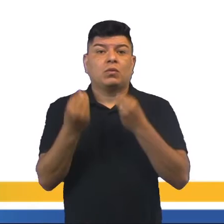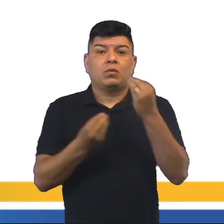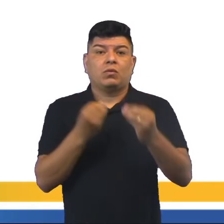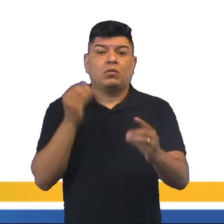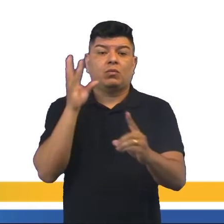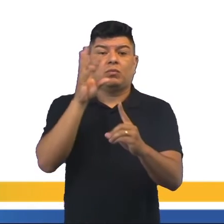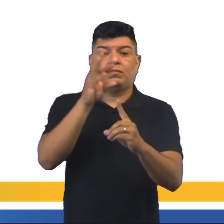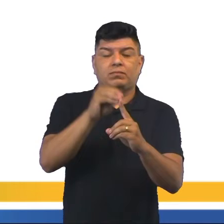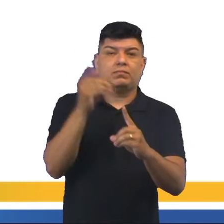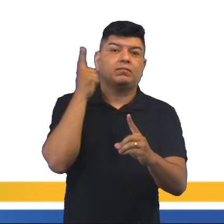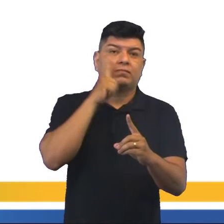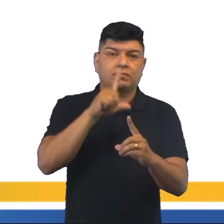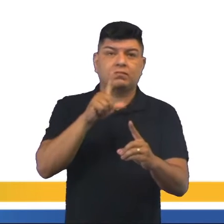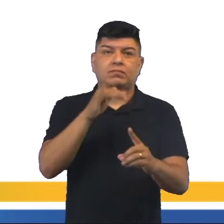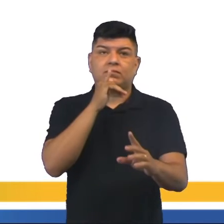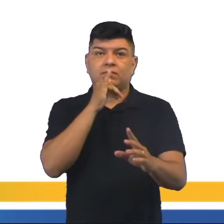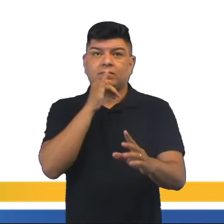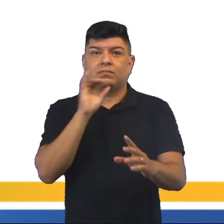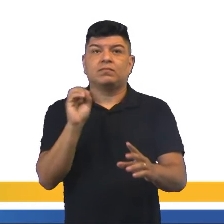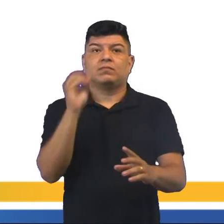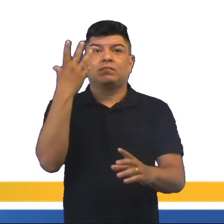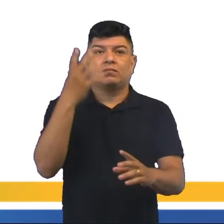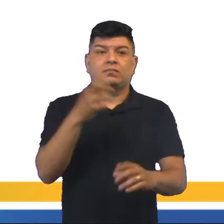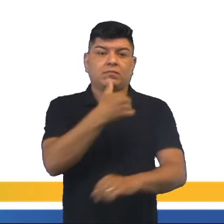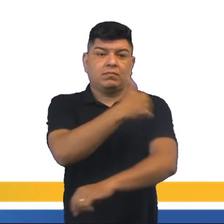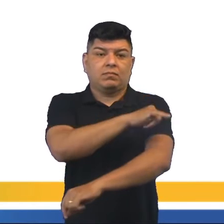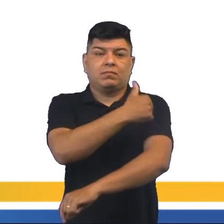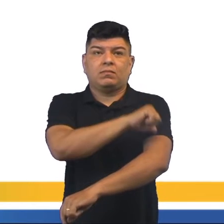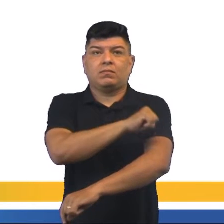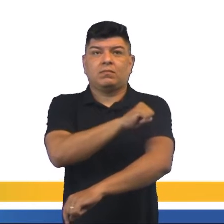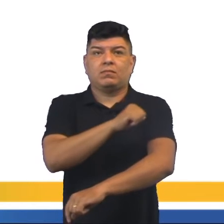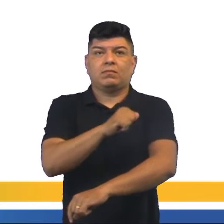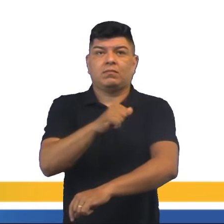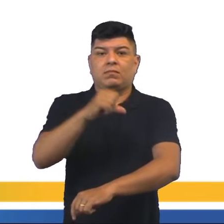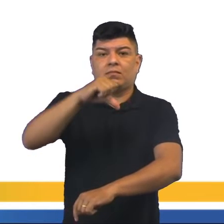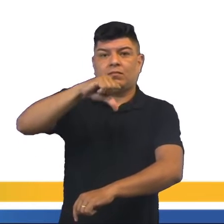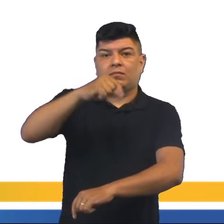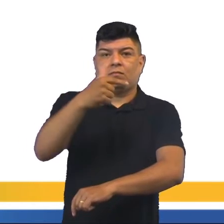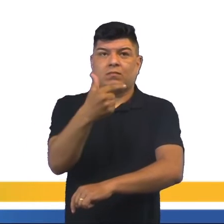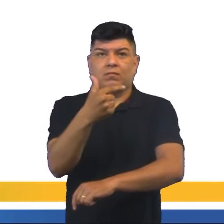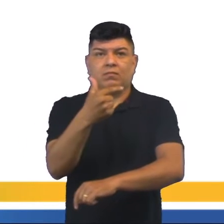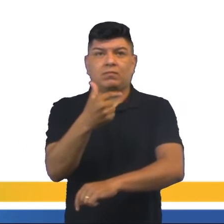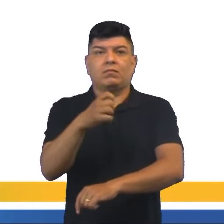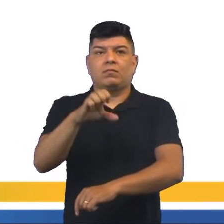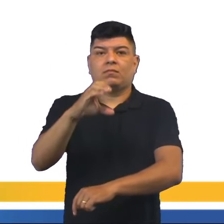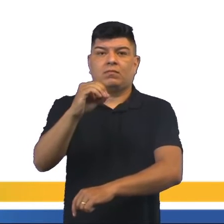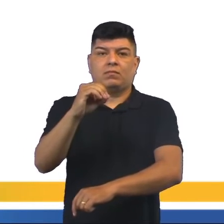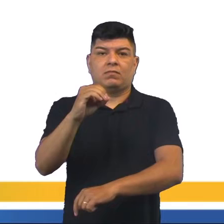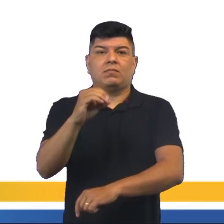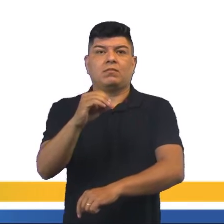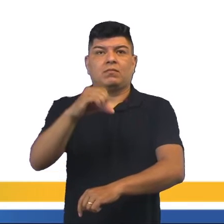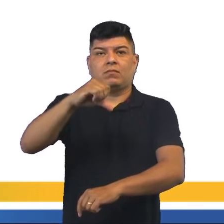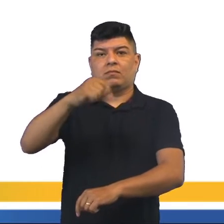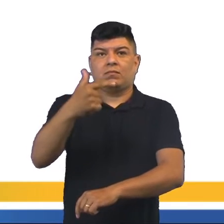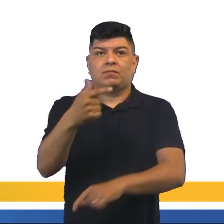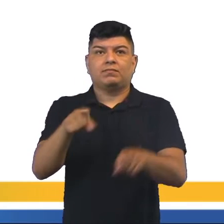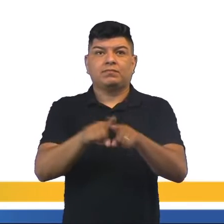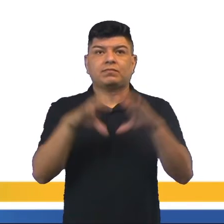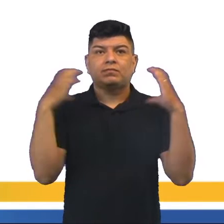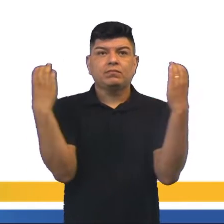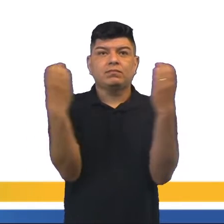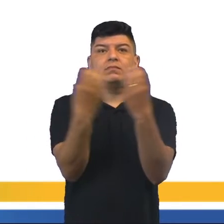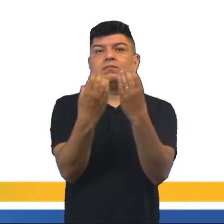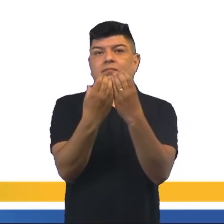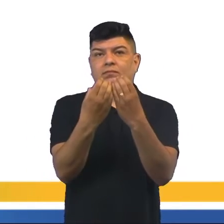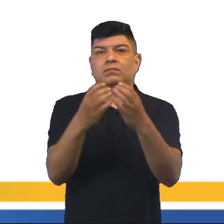serem alcançadas, como a que aconteceu aí no Rio 92 e a Eco 92, como também na Conferência das